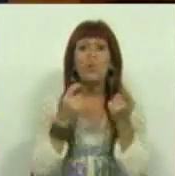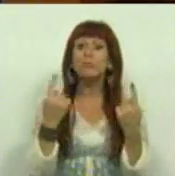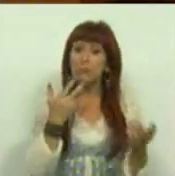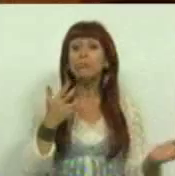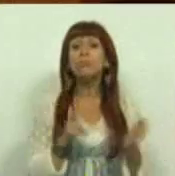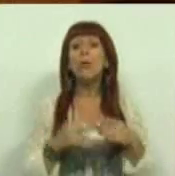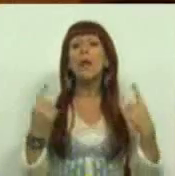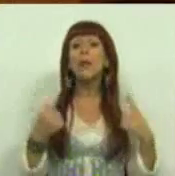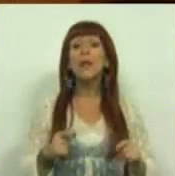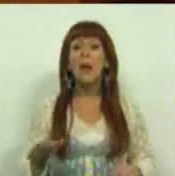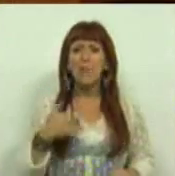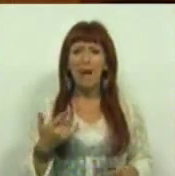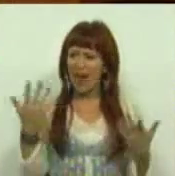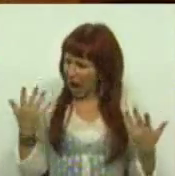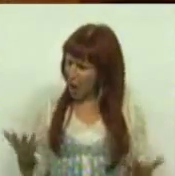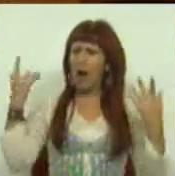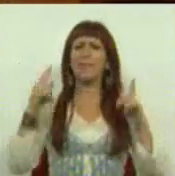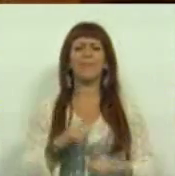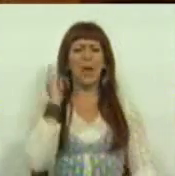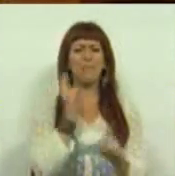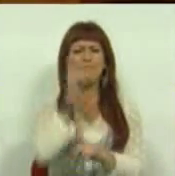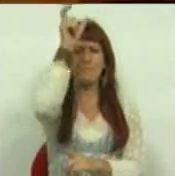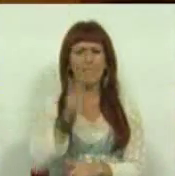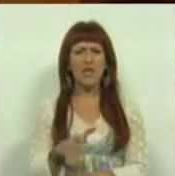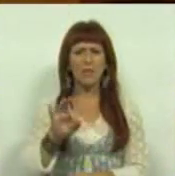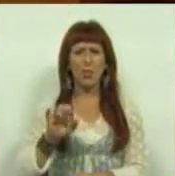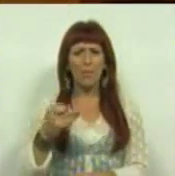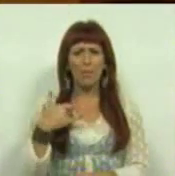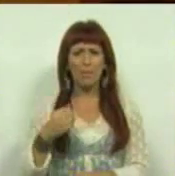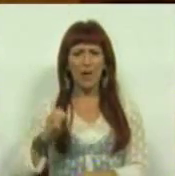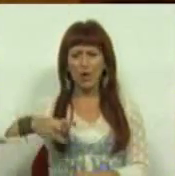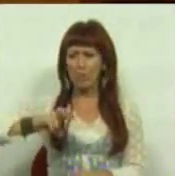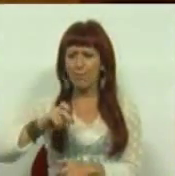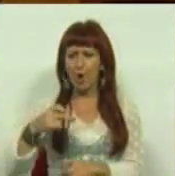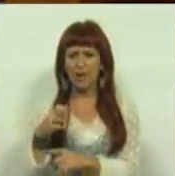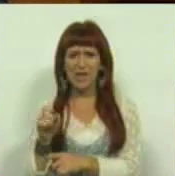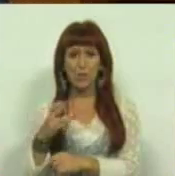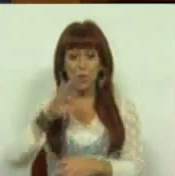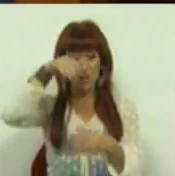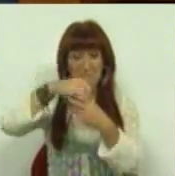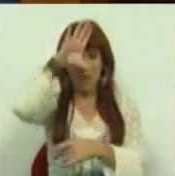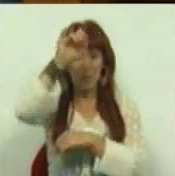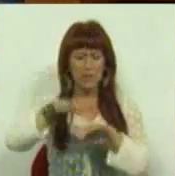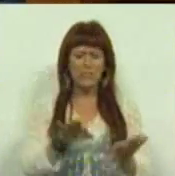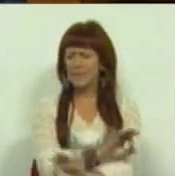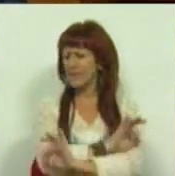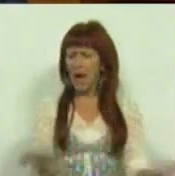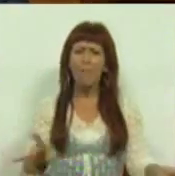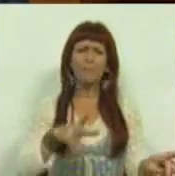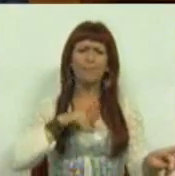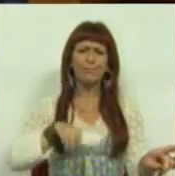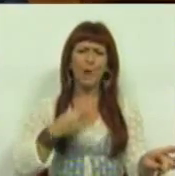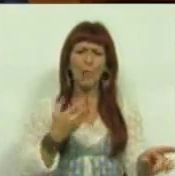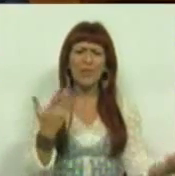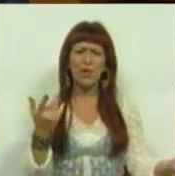Tinha razão. Pena que não seja agora o mesmo Pedro Mota Soares quem no Governo faz tábua rasa dessas